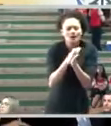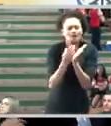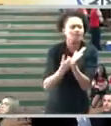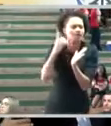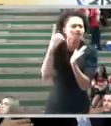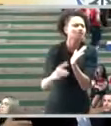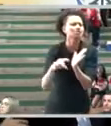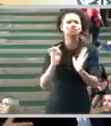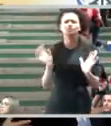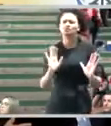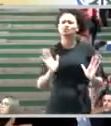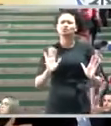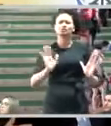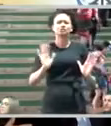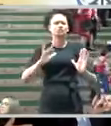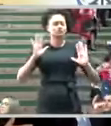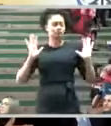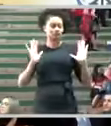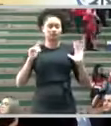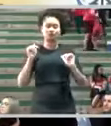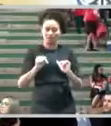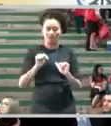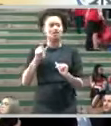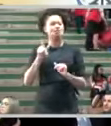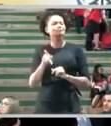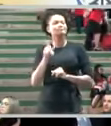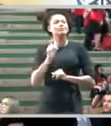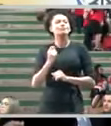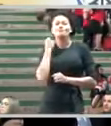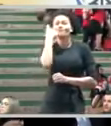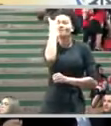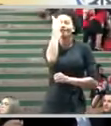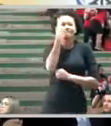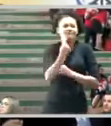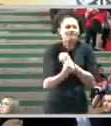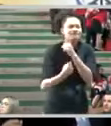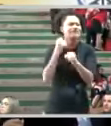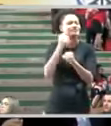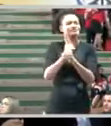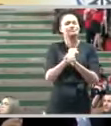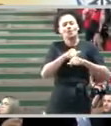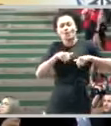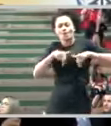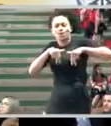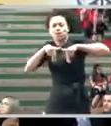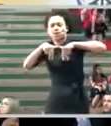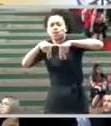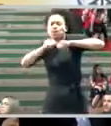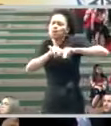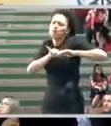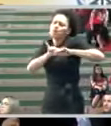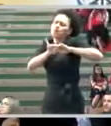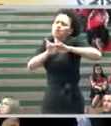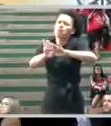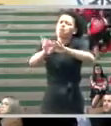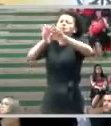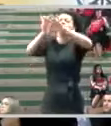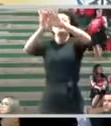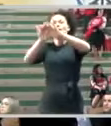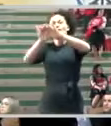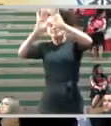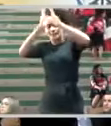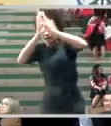já não era mais cotidiano, mas era uma vez por ano que o povo subia a Siló para adorar e